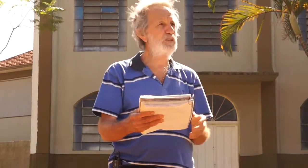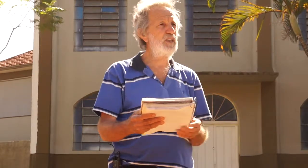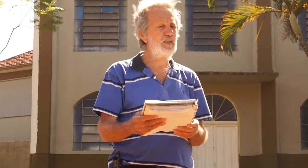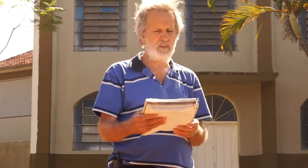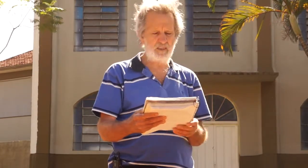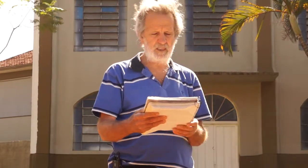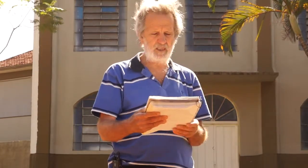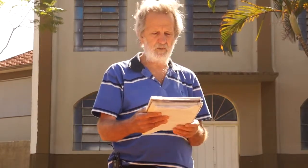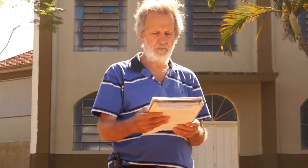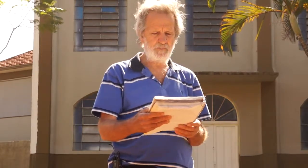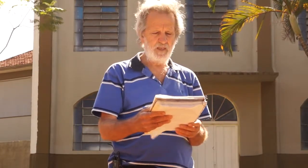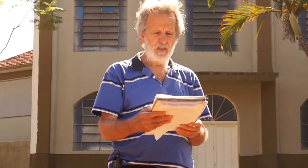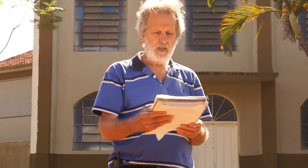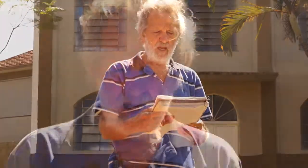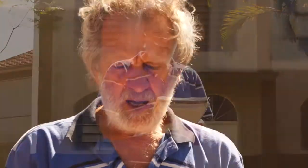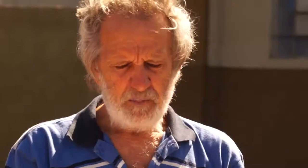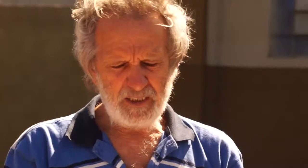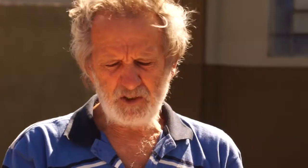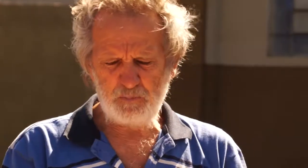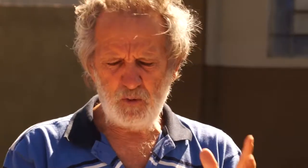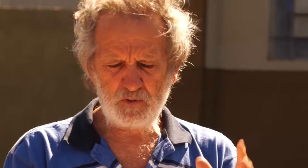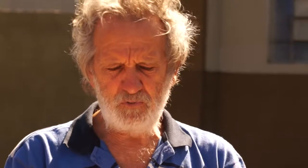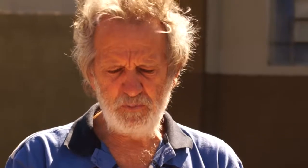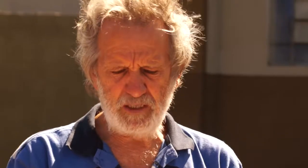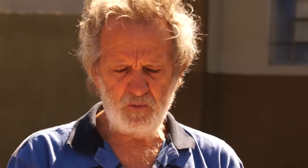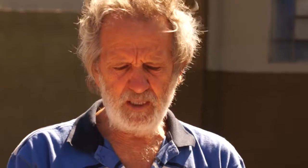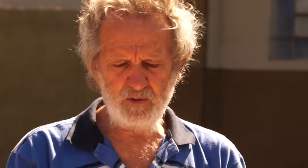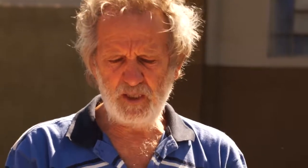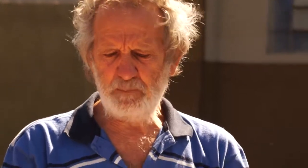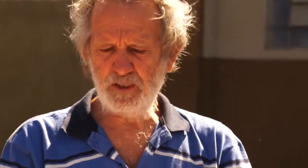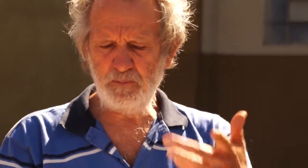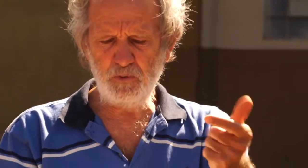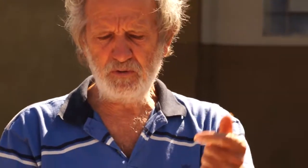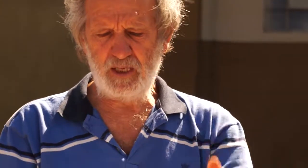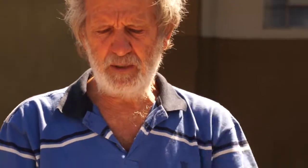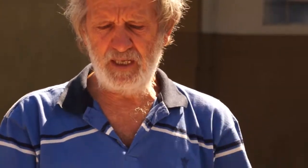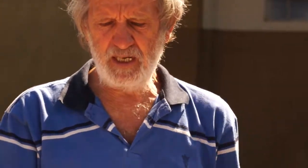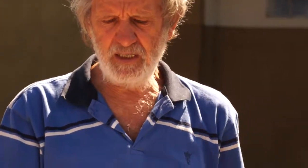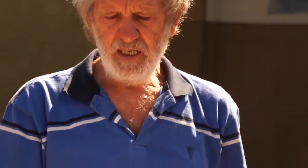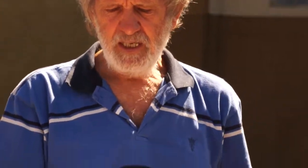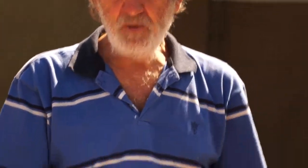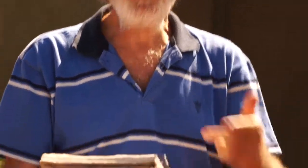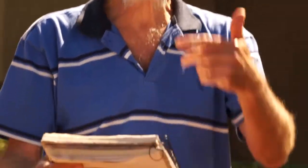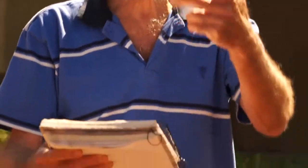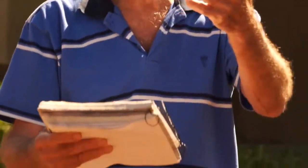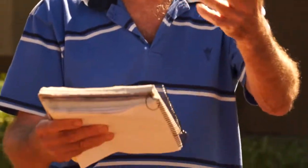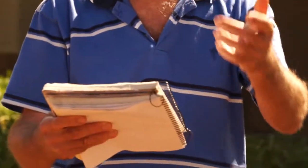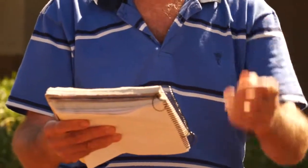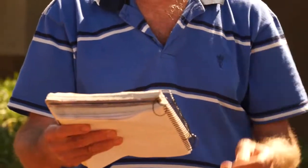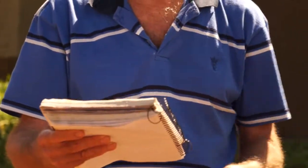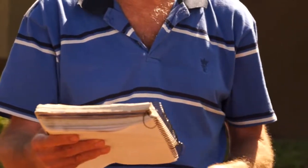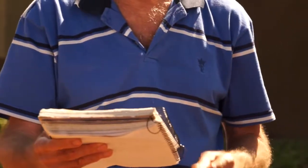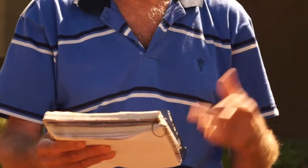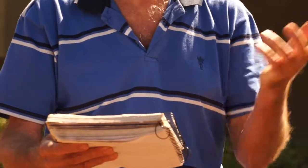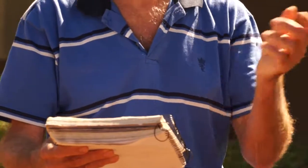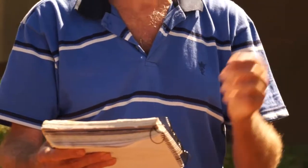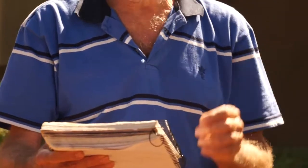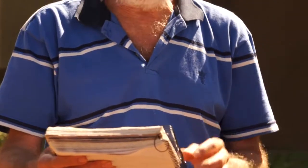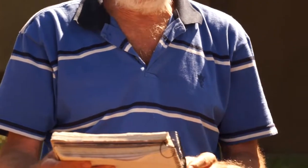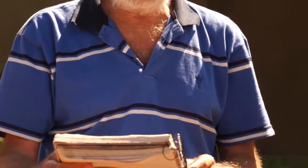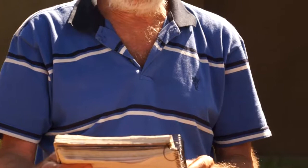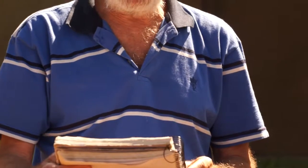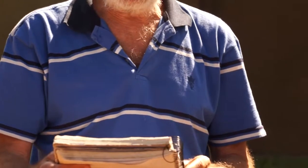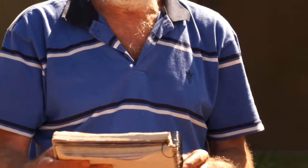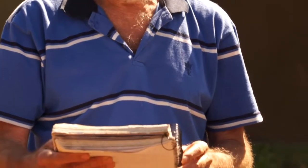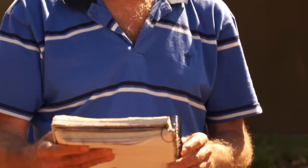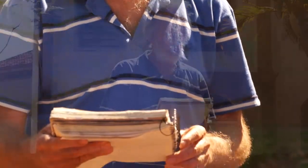que fosse requisitado. Mas aos poucos fui minguando, depois de muito trabalhar, e um outro foi conquistando aquele que